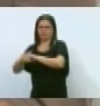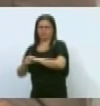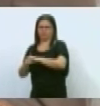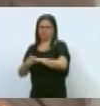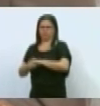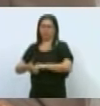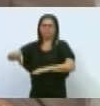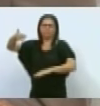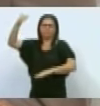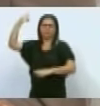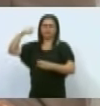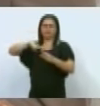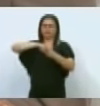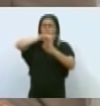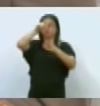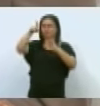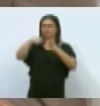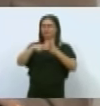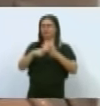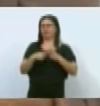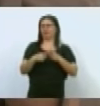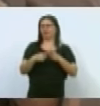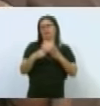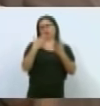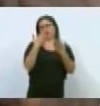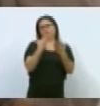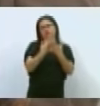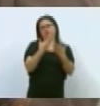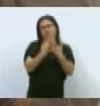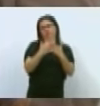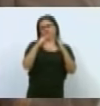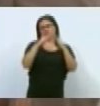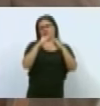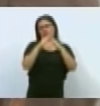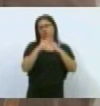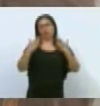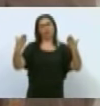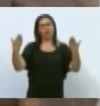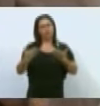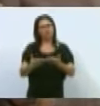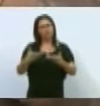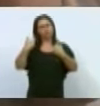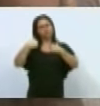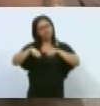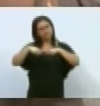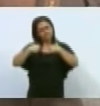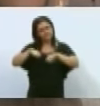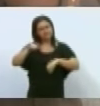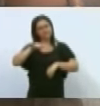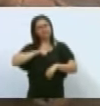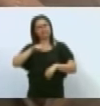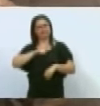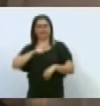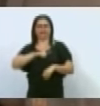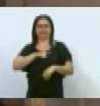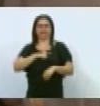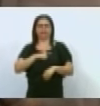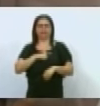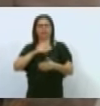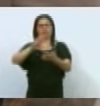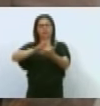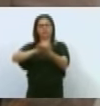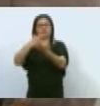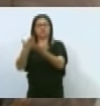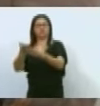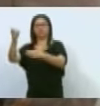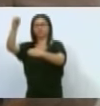Leme. Mas precisava, hoje a gente vê a necessidade de um intérprete deles. A professora sabia, explicando mais ou menos